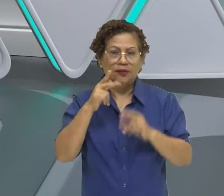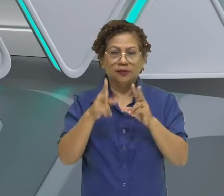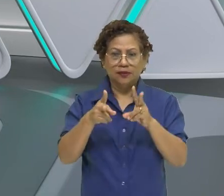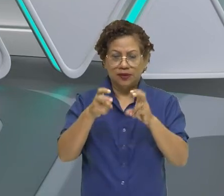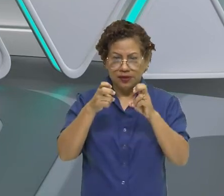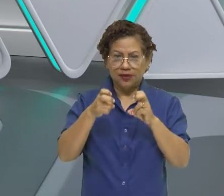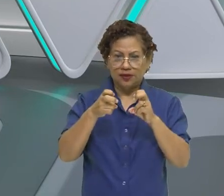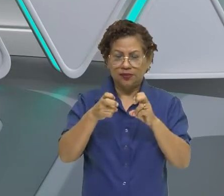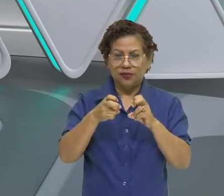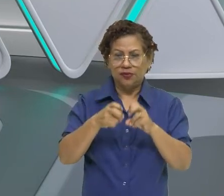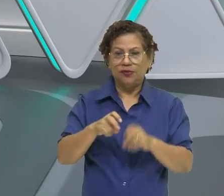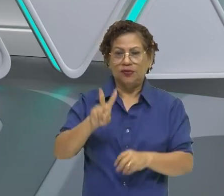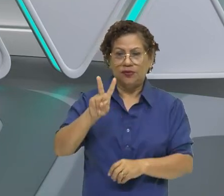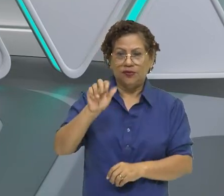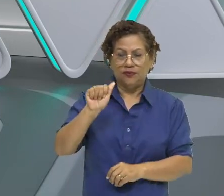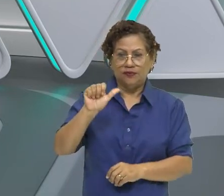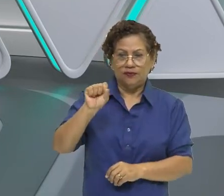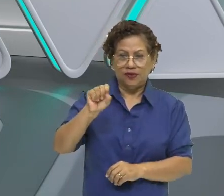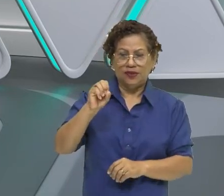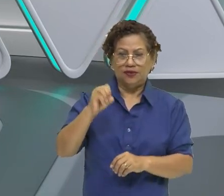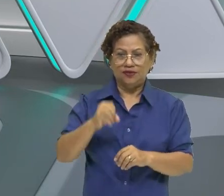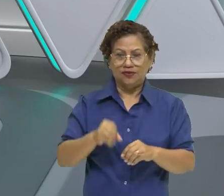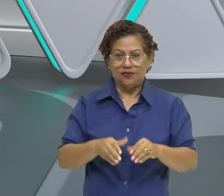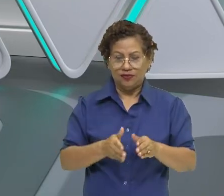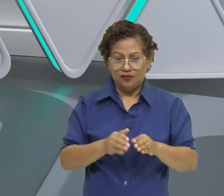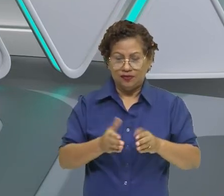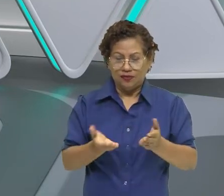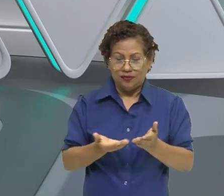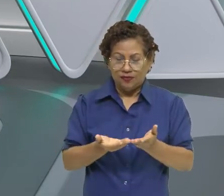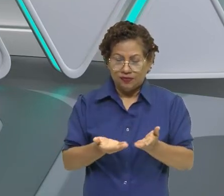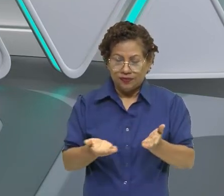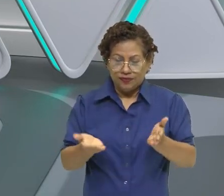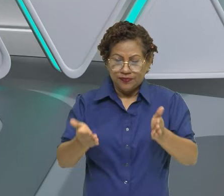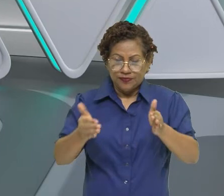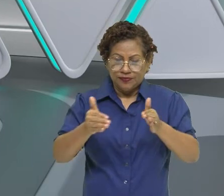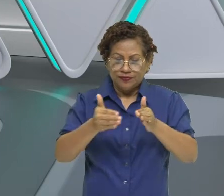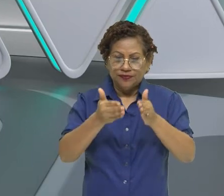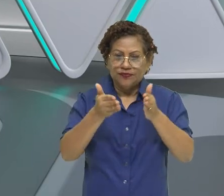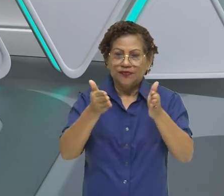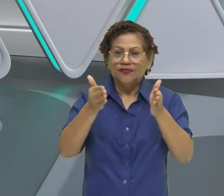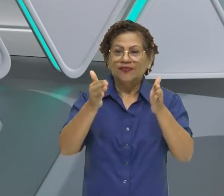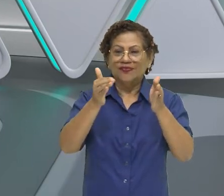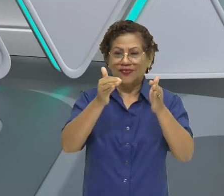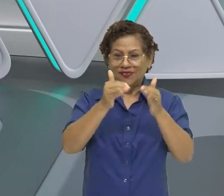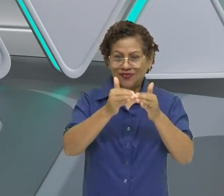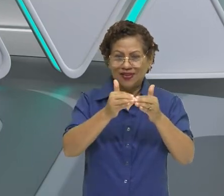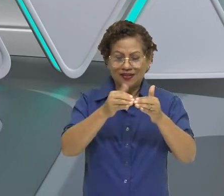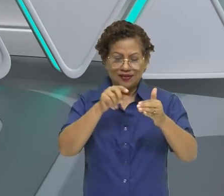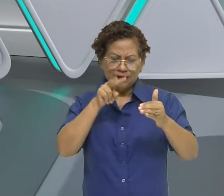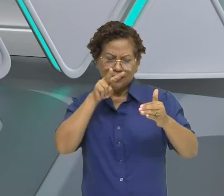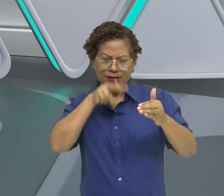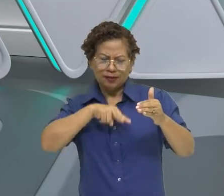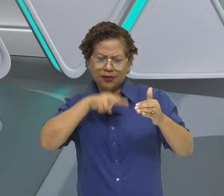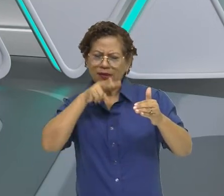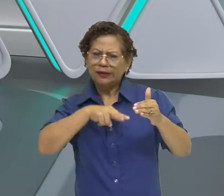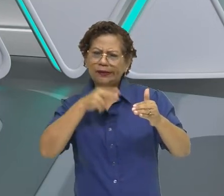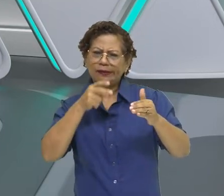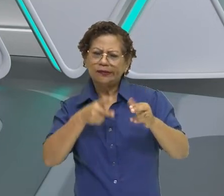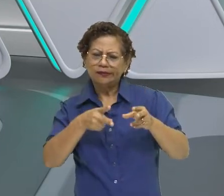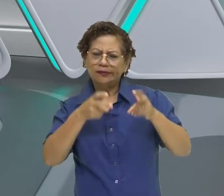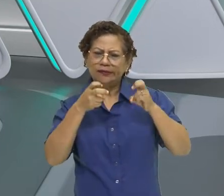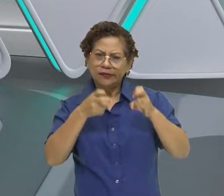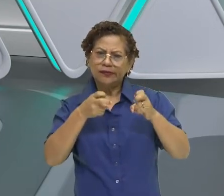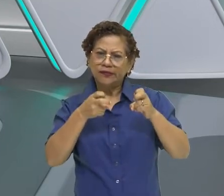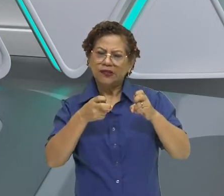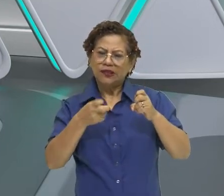vasos, ela tinha esse caráter também utilitário, não era só apreciação, Eles não era pintura enquanto produção